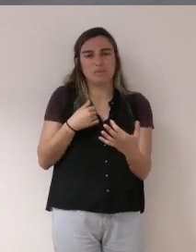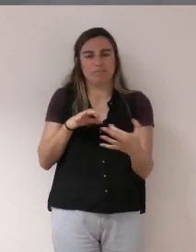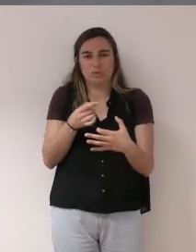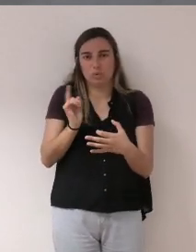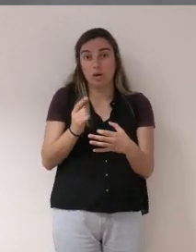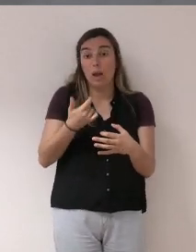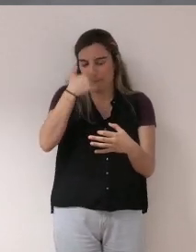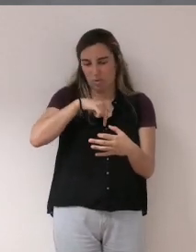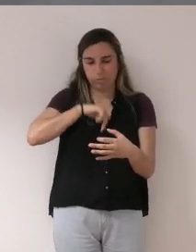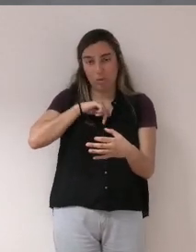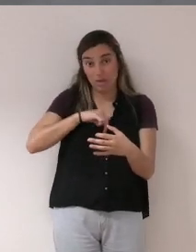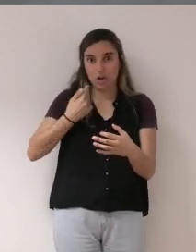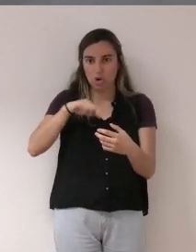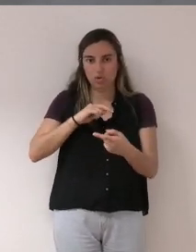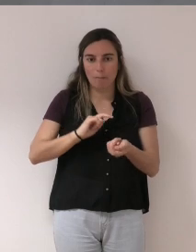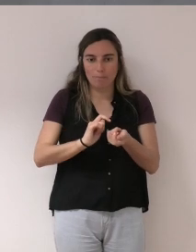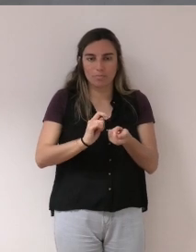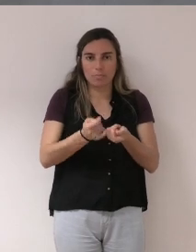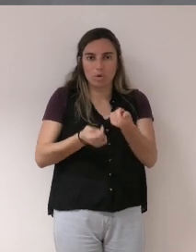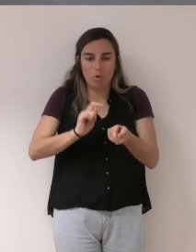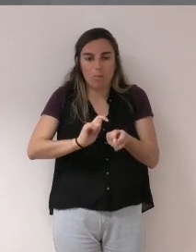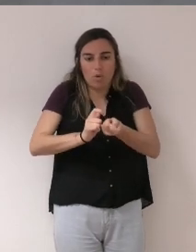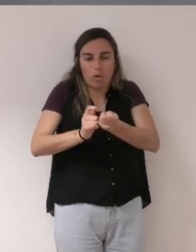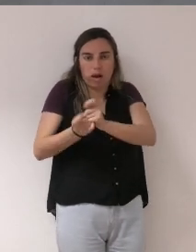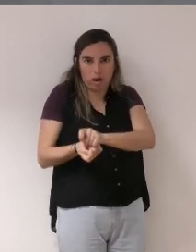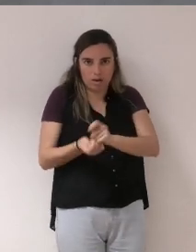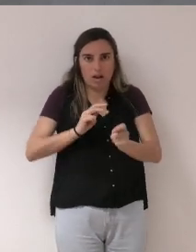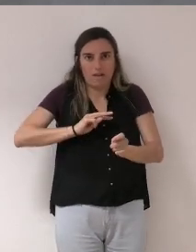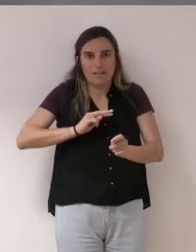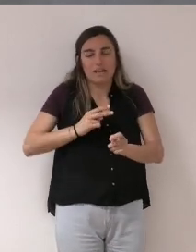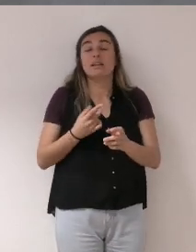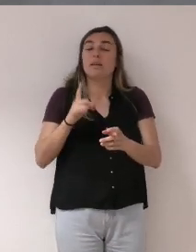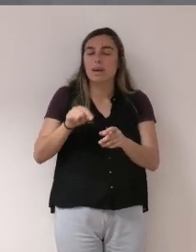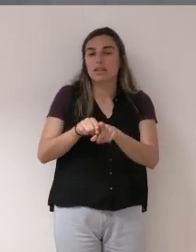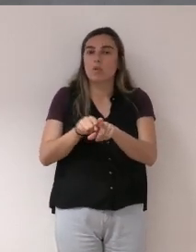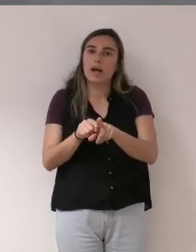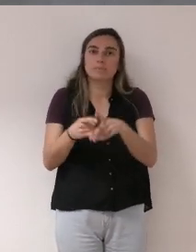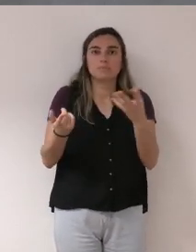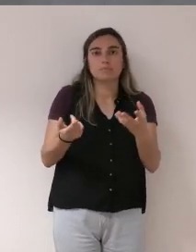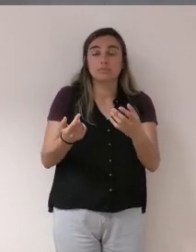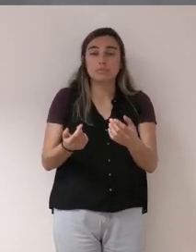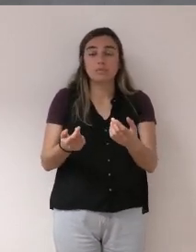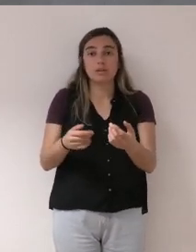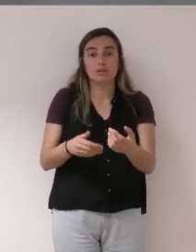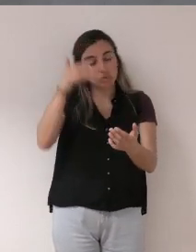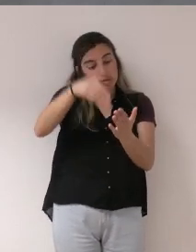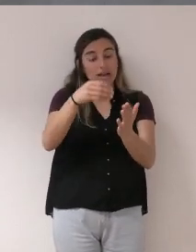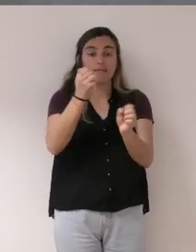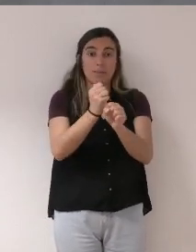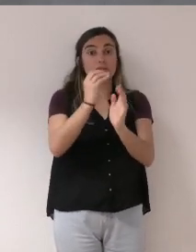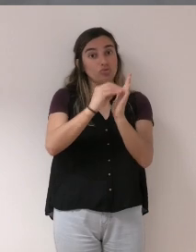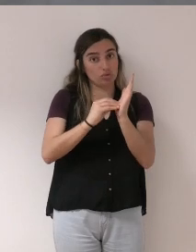transformamos-nos interiormente e, por consequência, aquilo que é o resultado do trabalho de escrita também